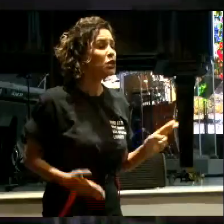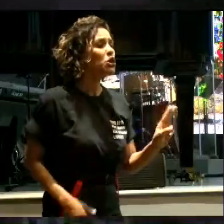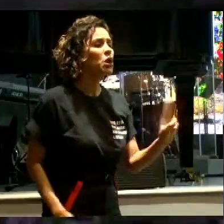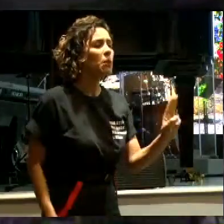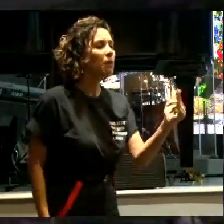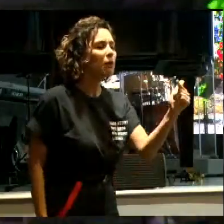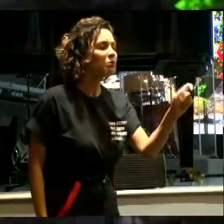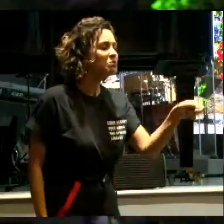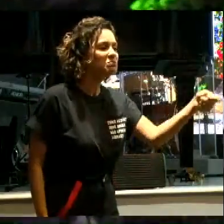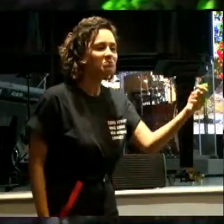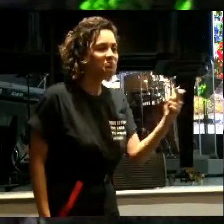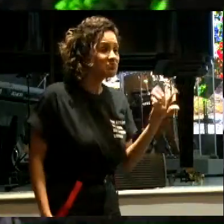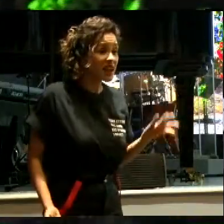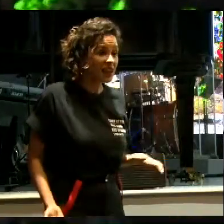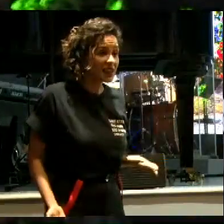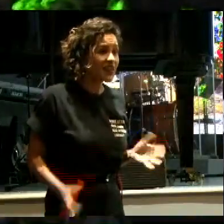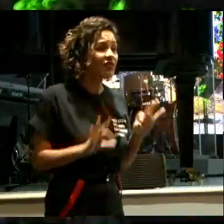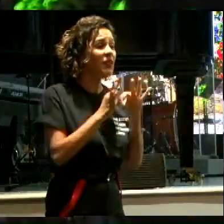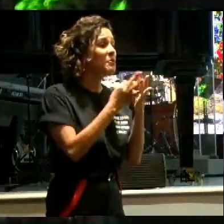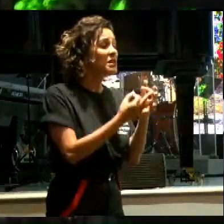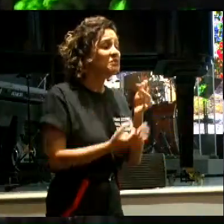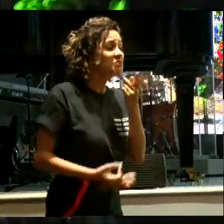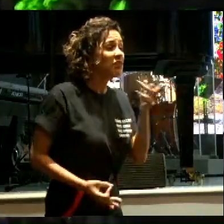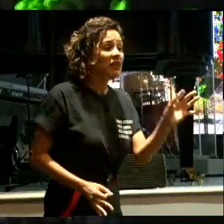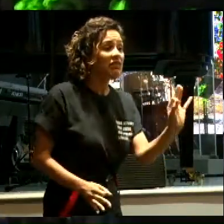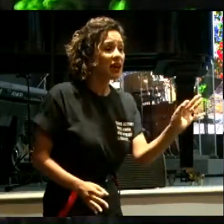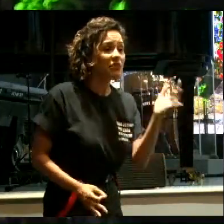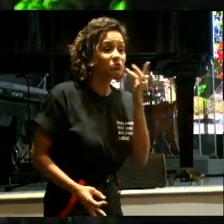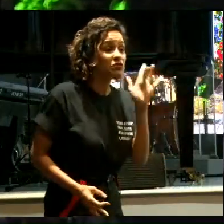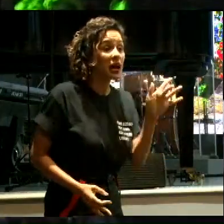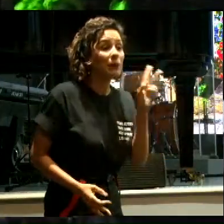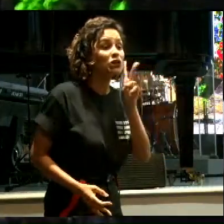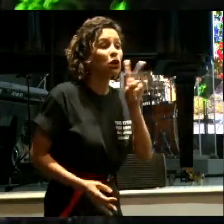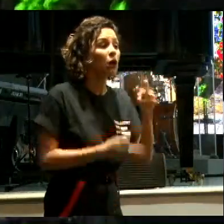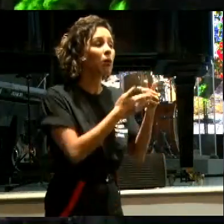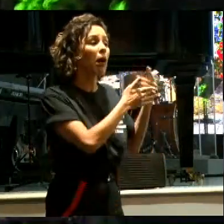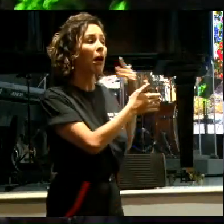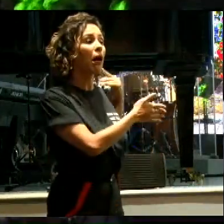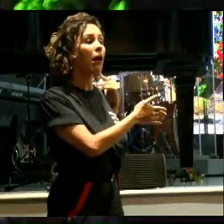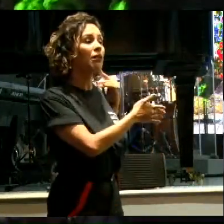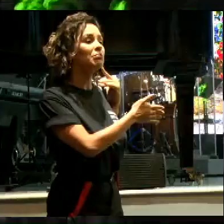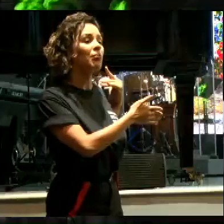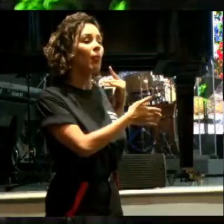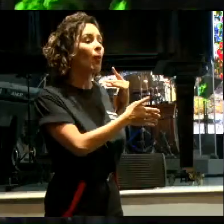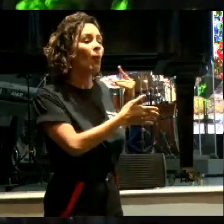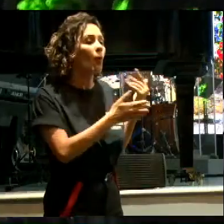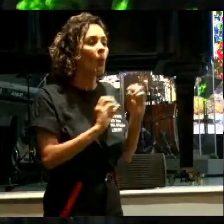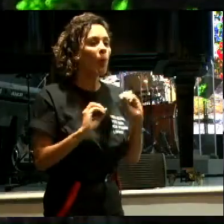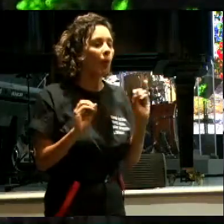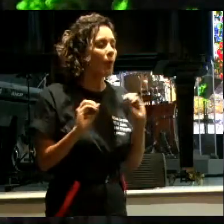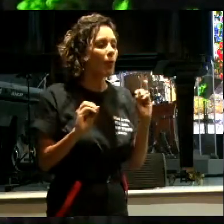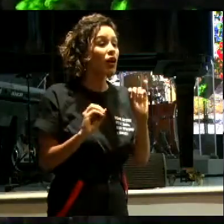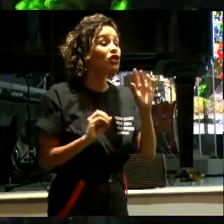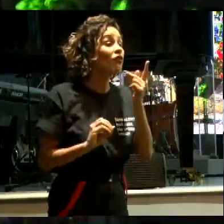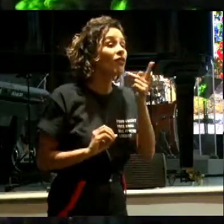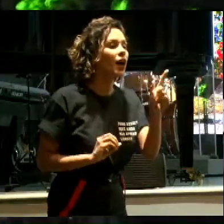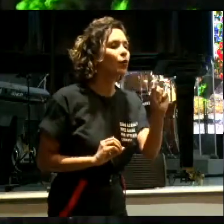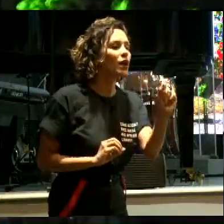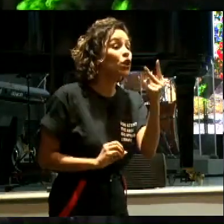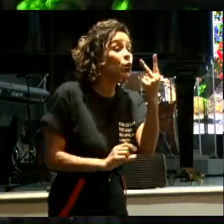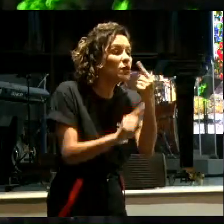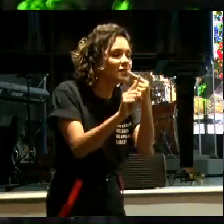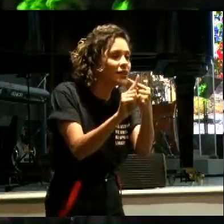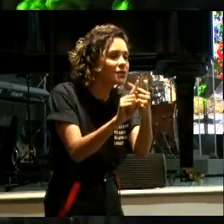diz se ela tinha família, a Bíblia não diz a idade dela, a Bíblia só fala duas vezes